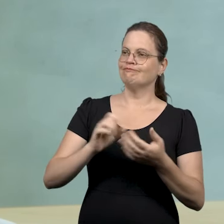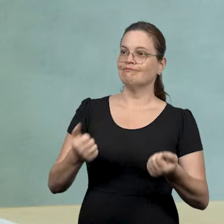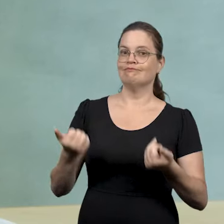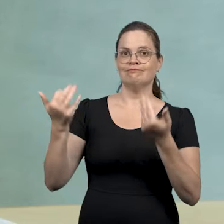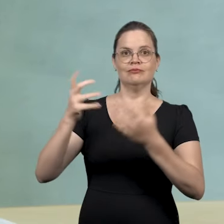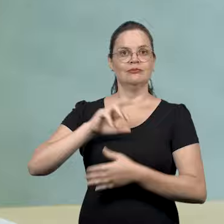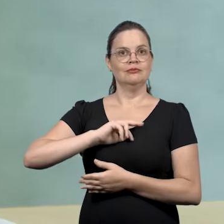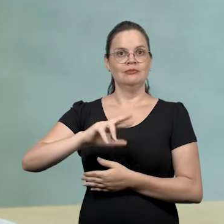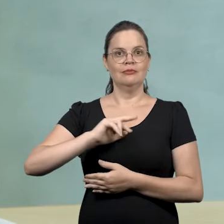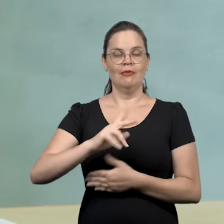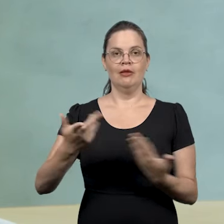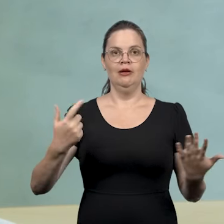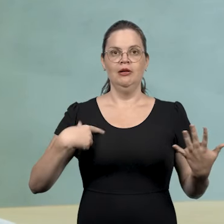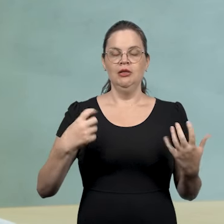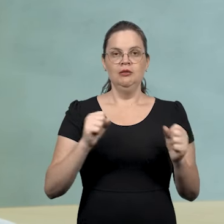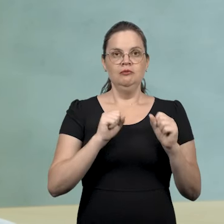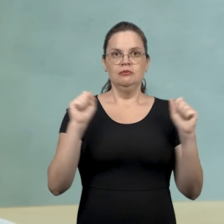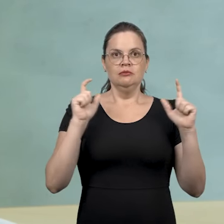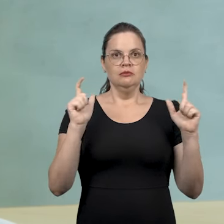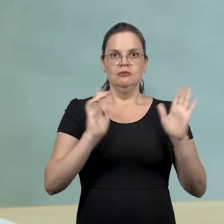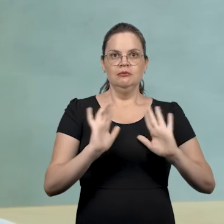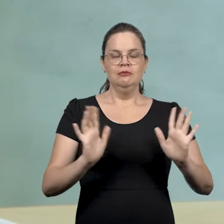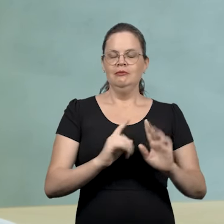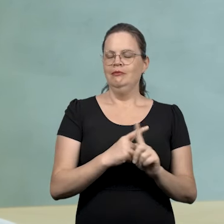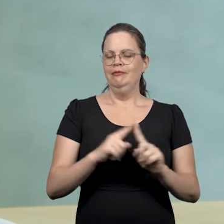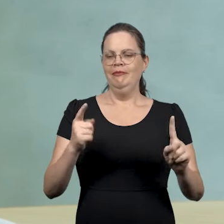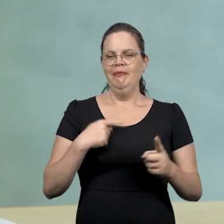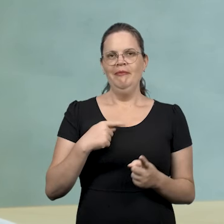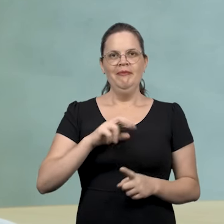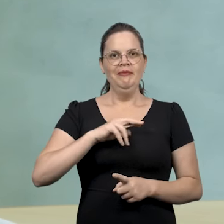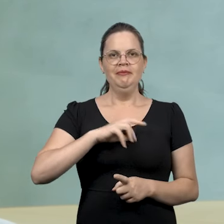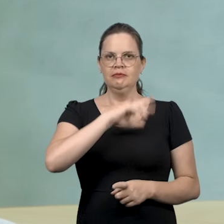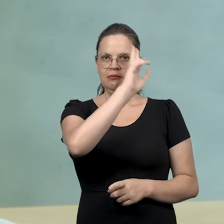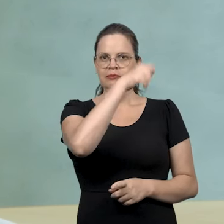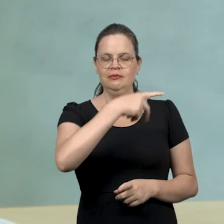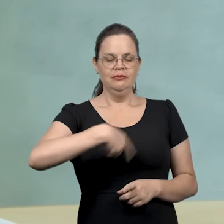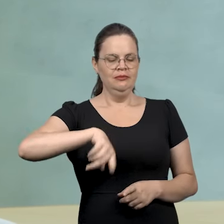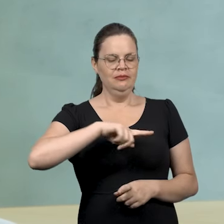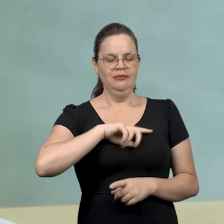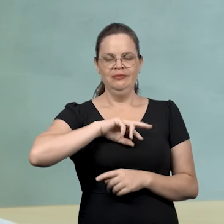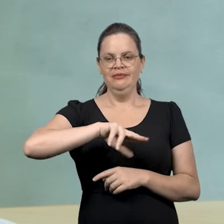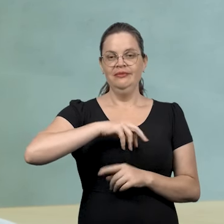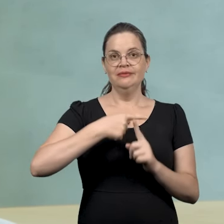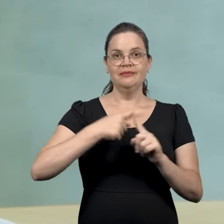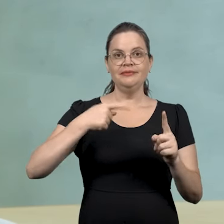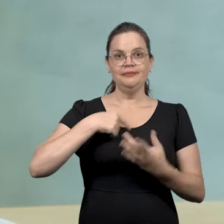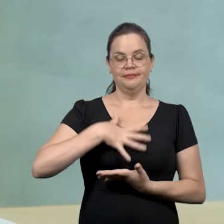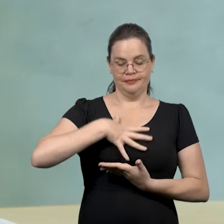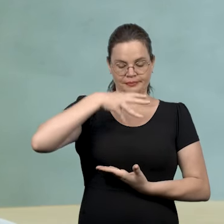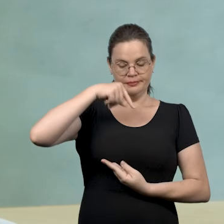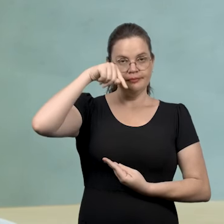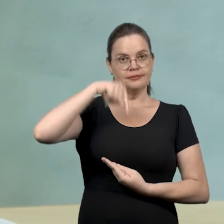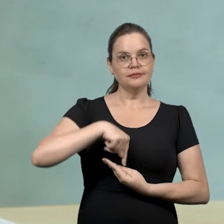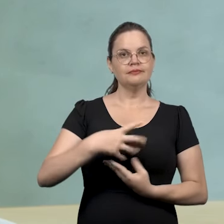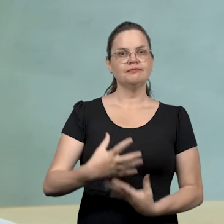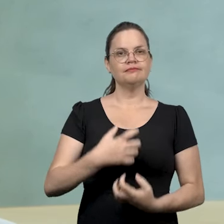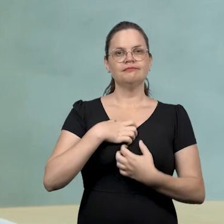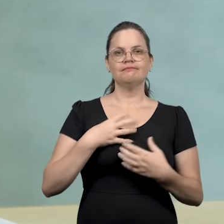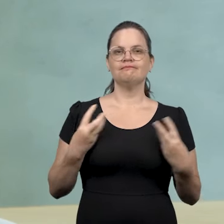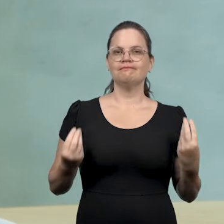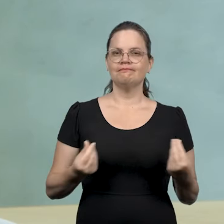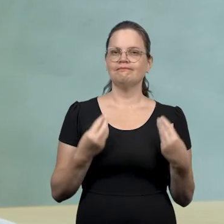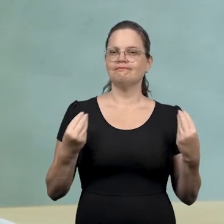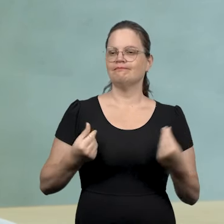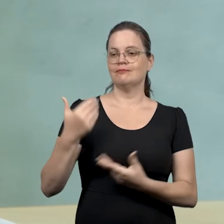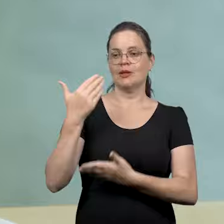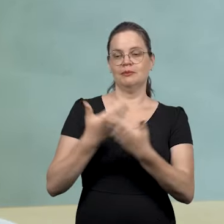espanto carnal, mas sim algo da alma, algo que faz com que traga uma sensibilidade